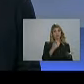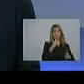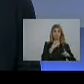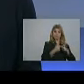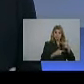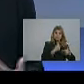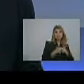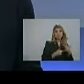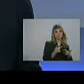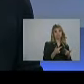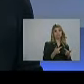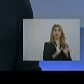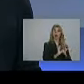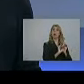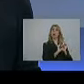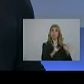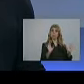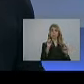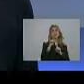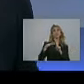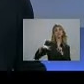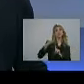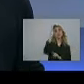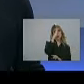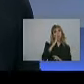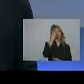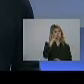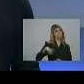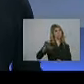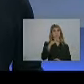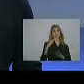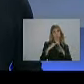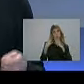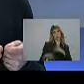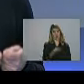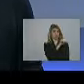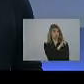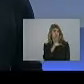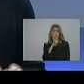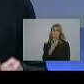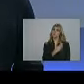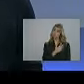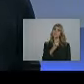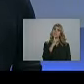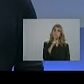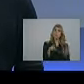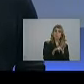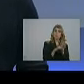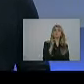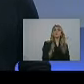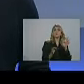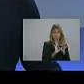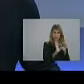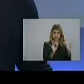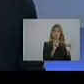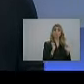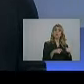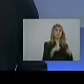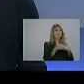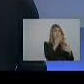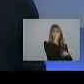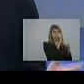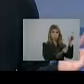que é aprovado pela sociedade brasileira, pela sociedade carioca, tem uma determinação judicial de funcionar e qualquer um aqui que